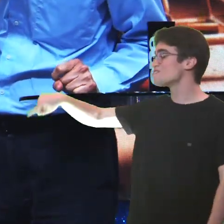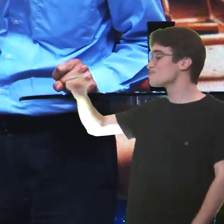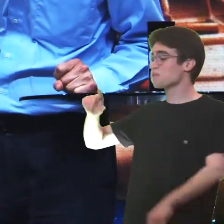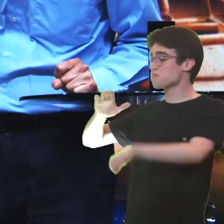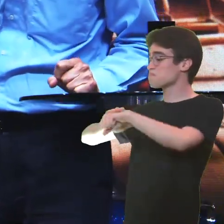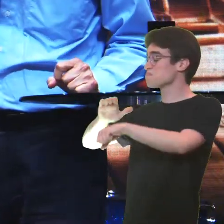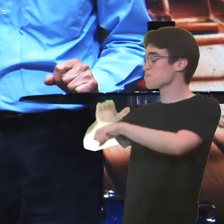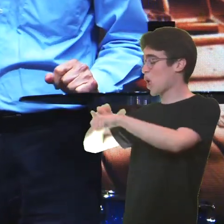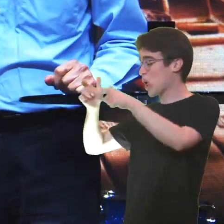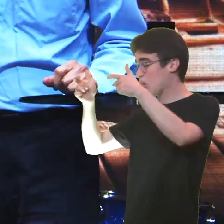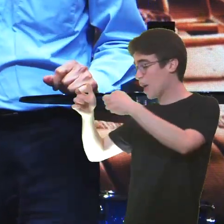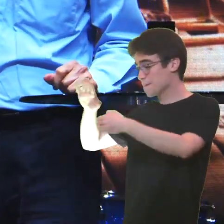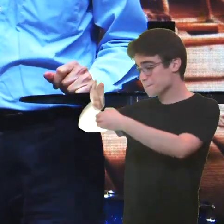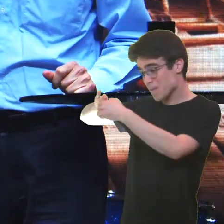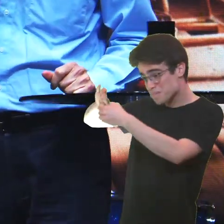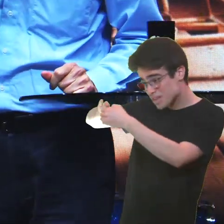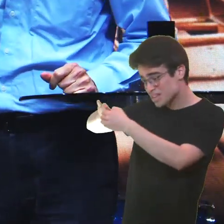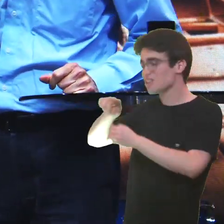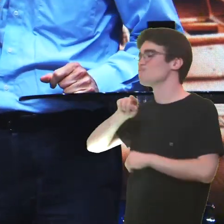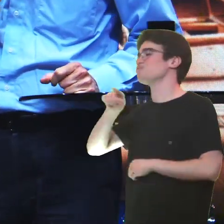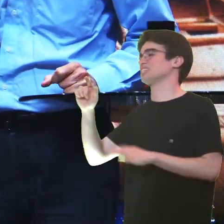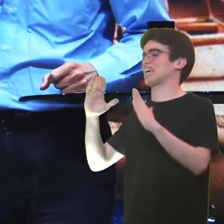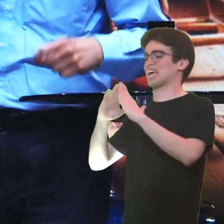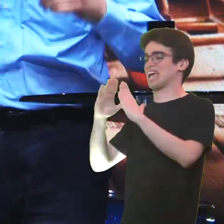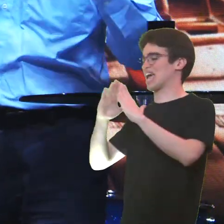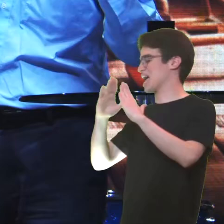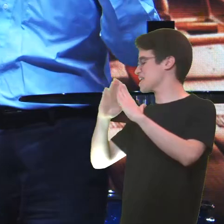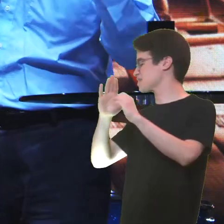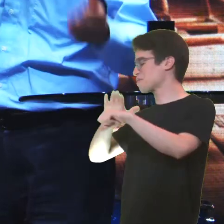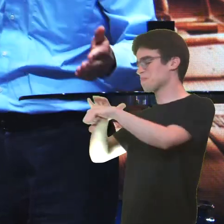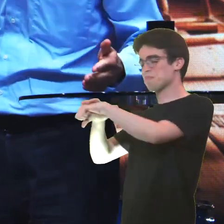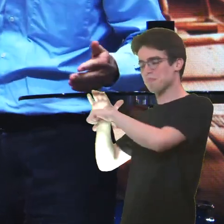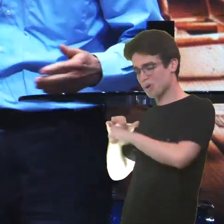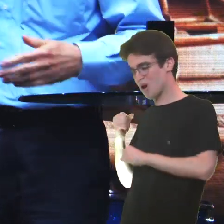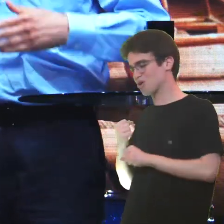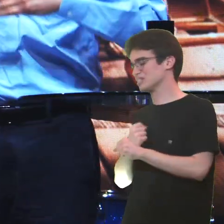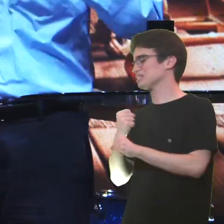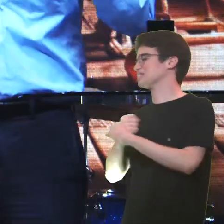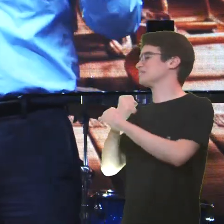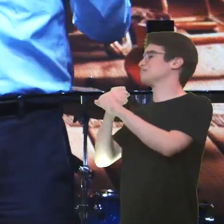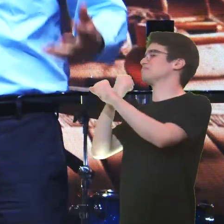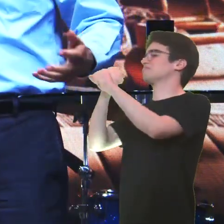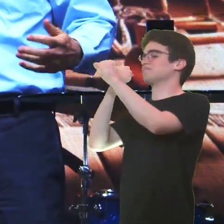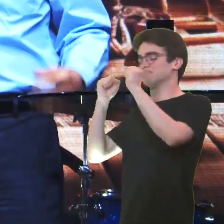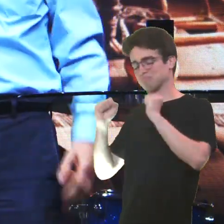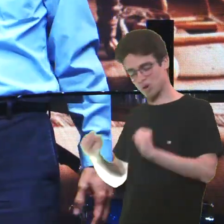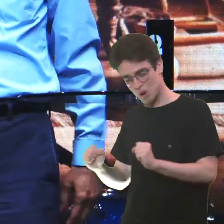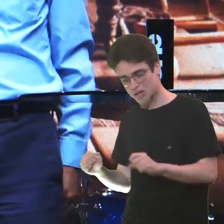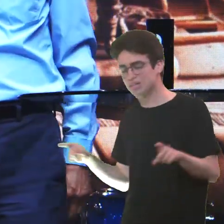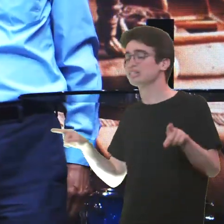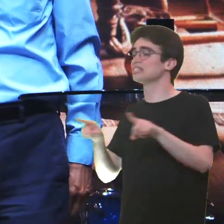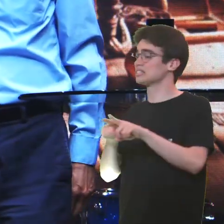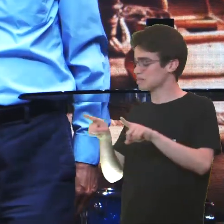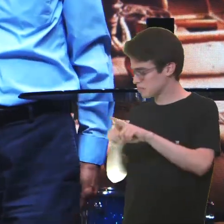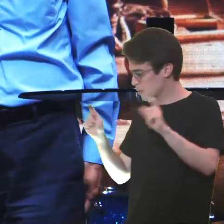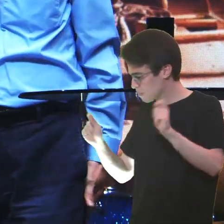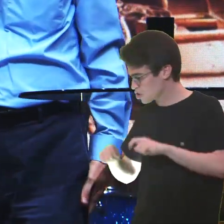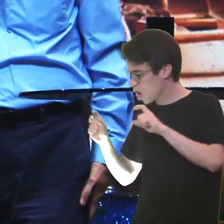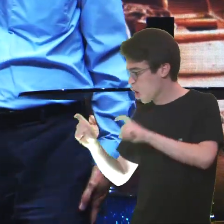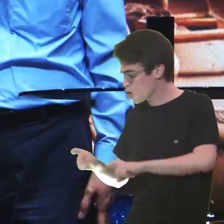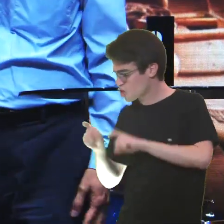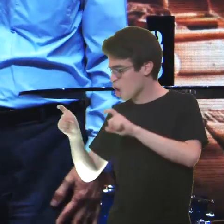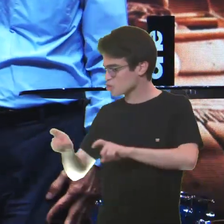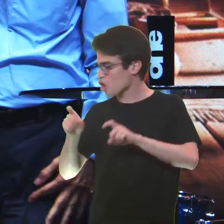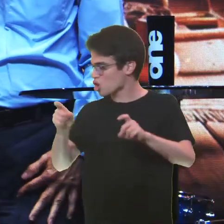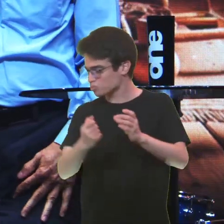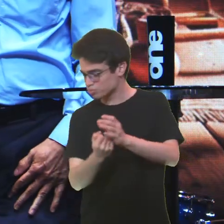na Babilônia eles devem construir as suas casas, plantar los huertos y comer el fruto de ellos. plantar hortas e comer